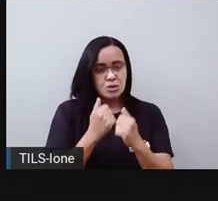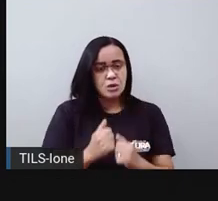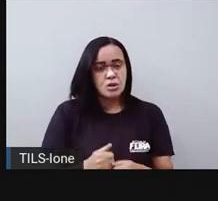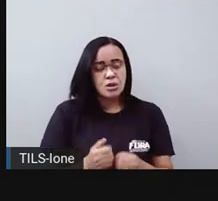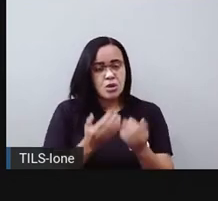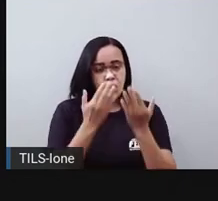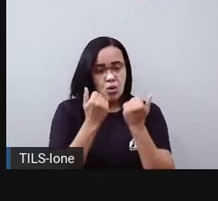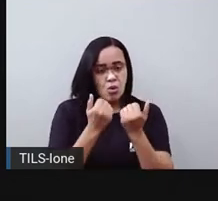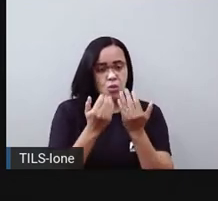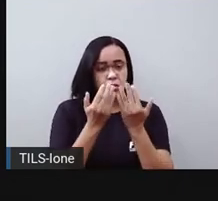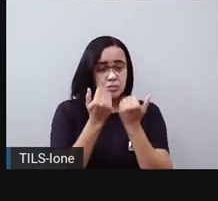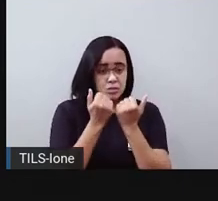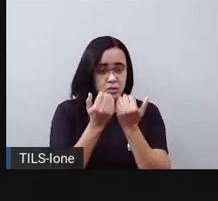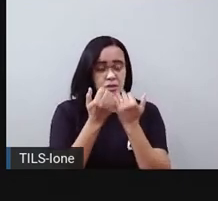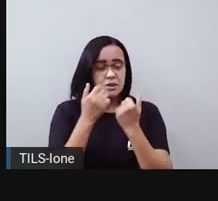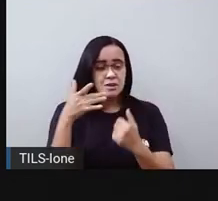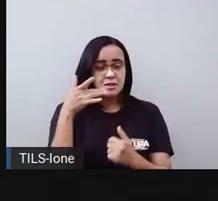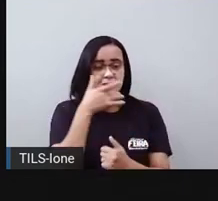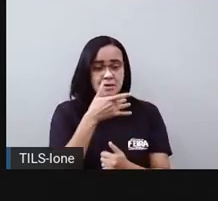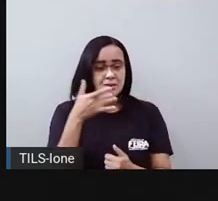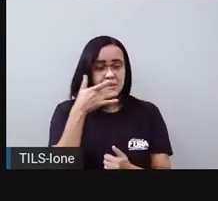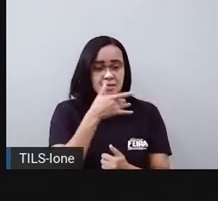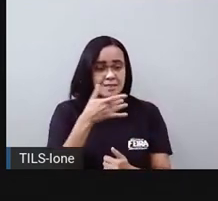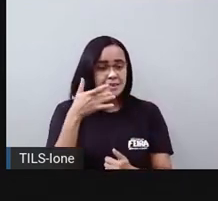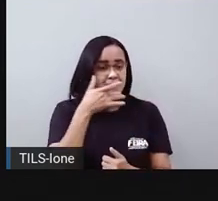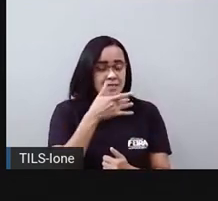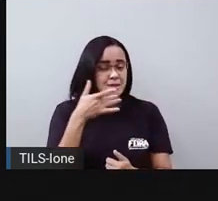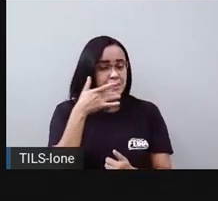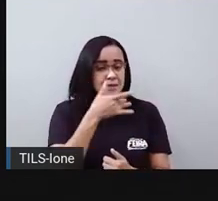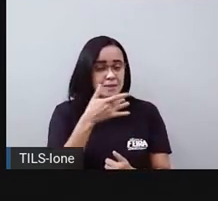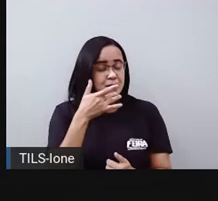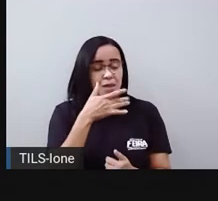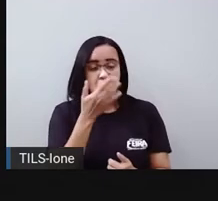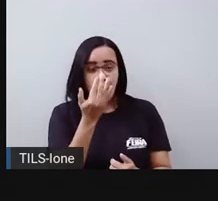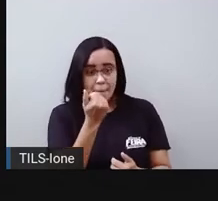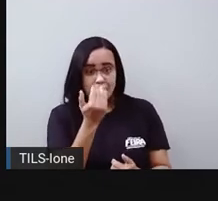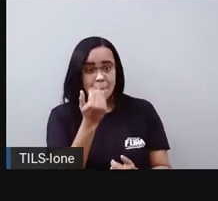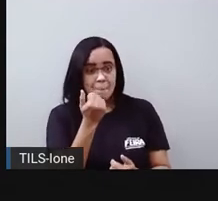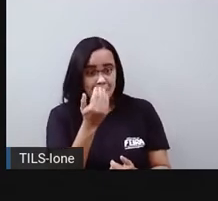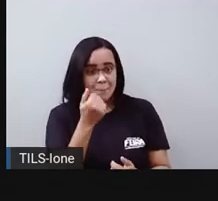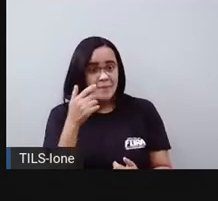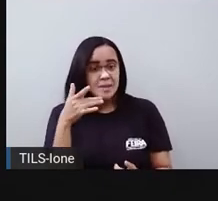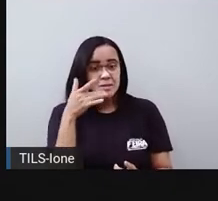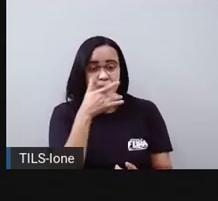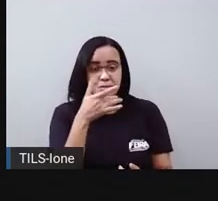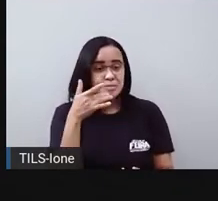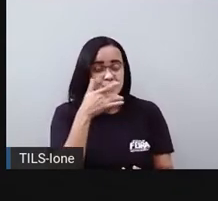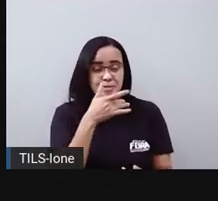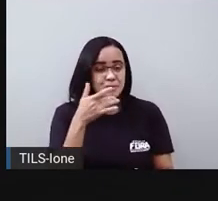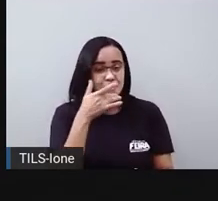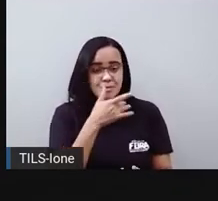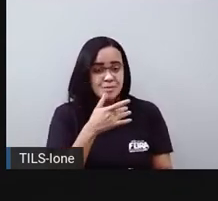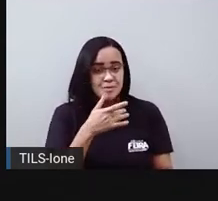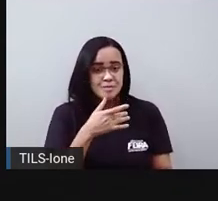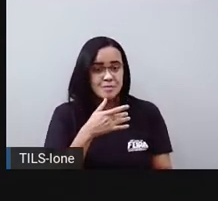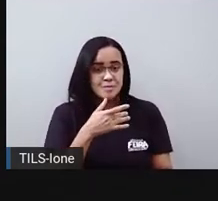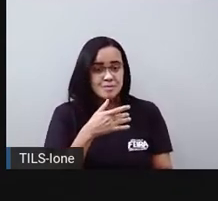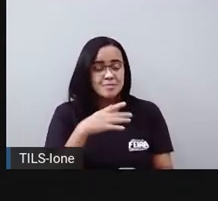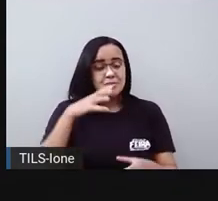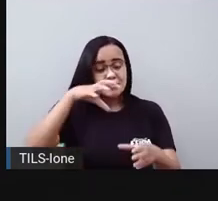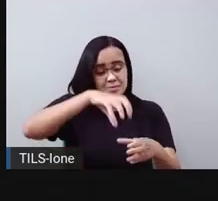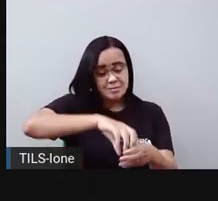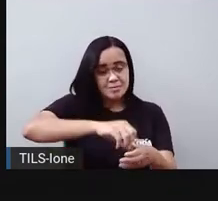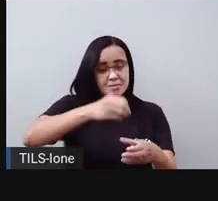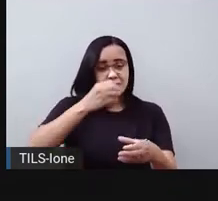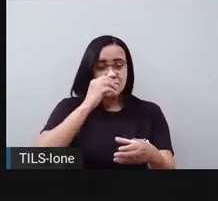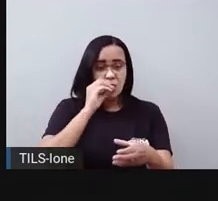biscoitinho gostosinho, né? Bem saboroso. Yummy cookie que tava no pote de